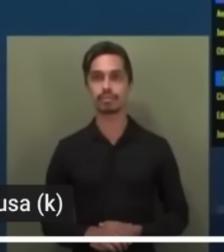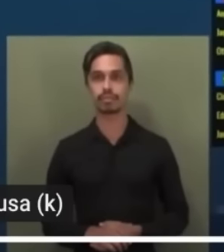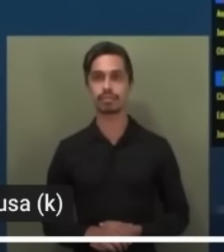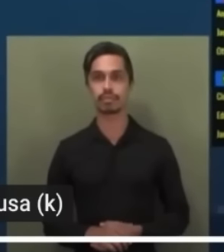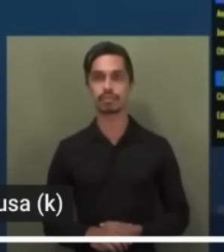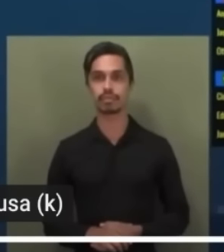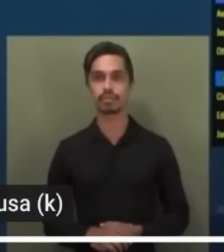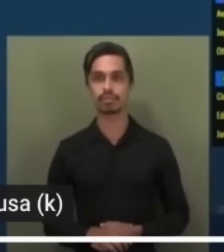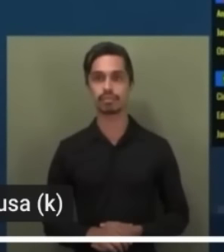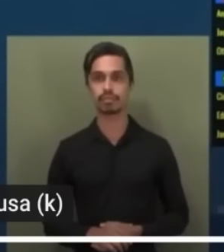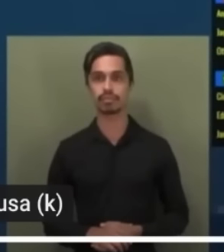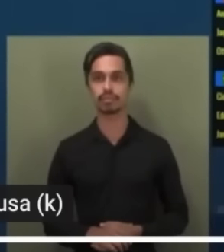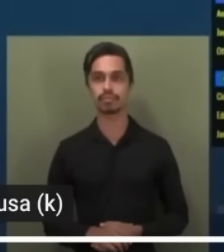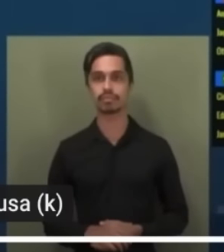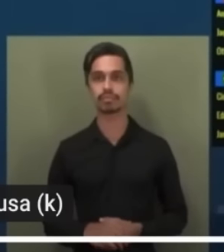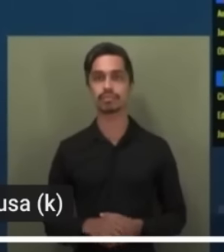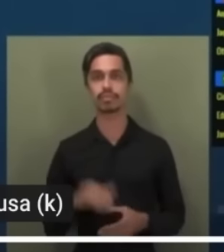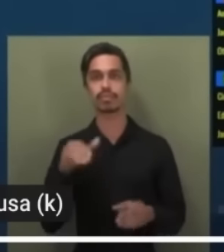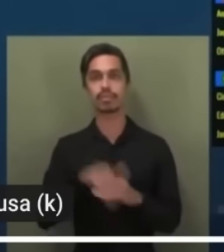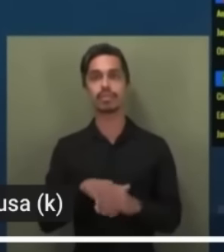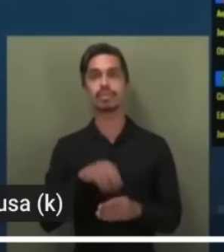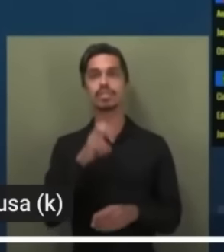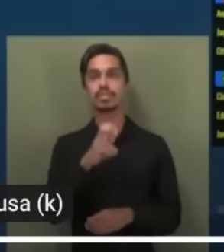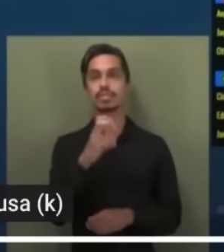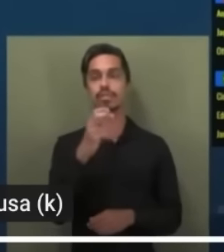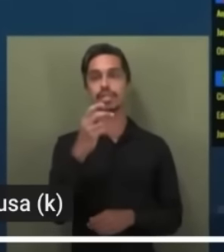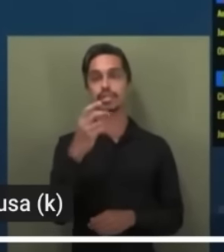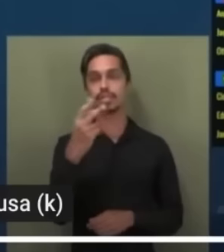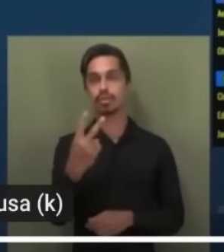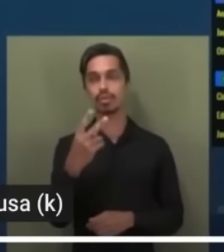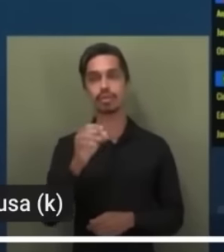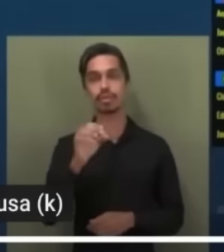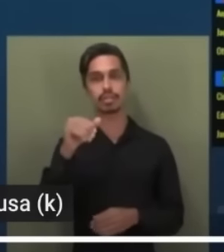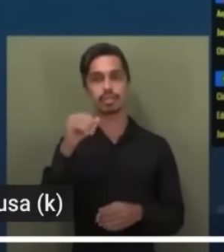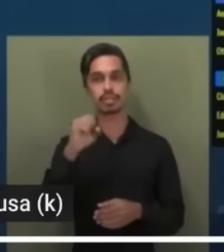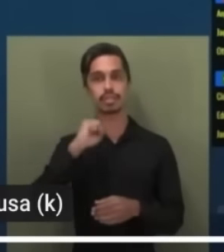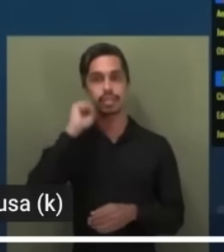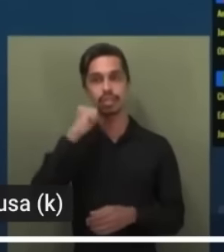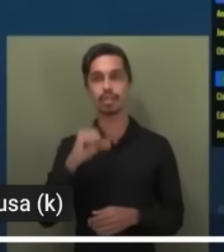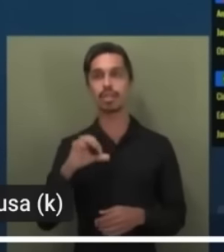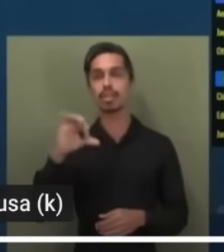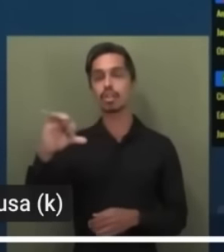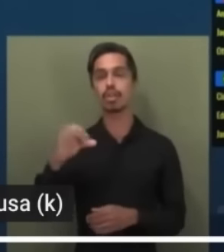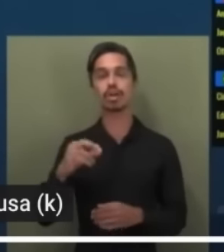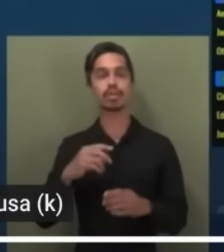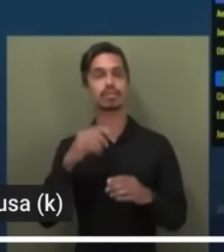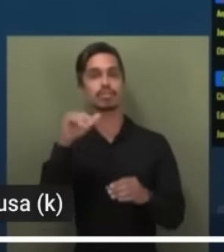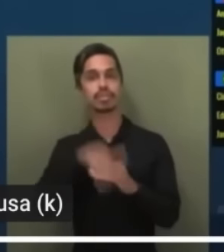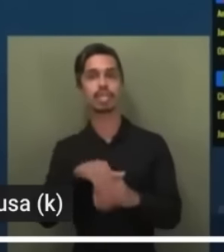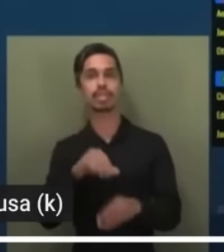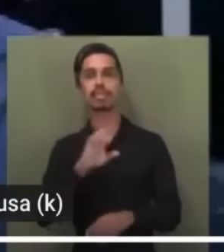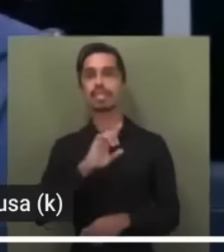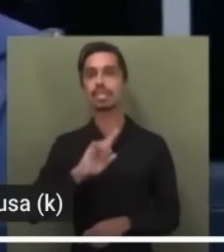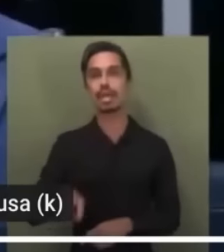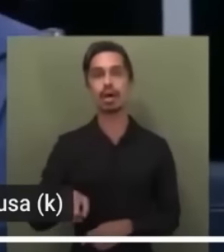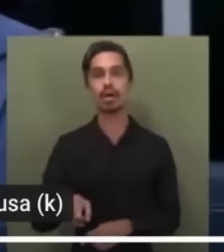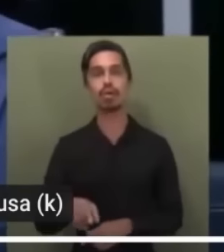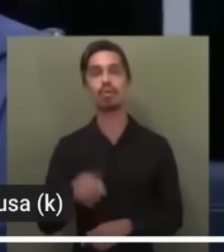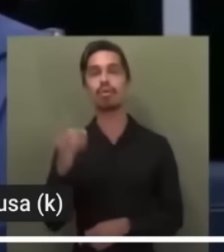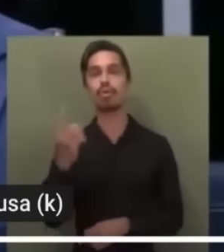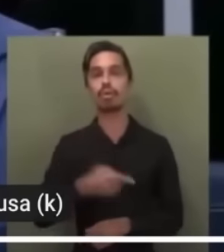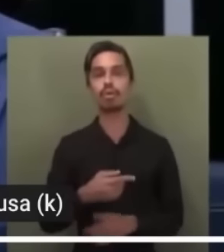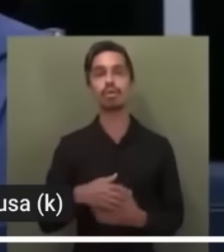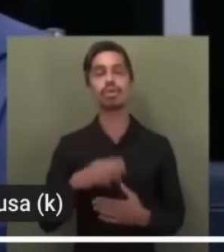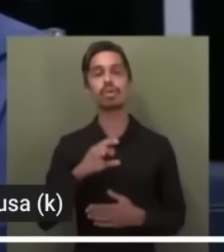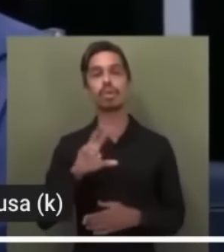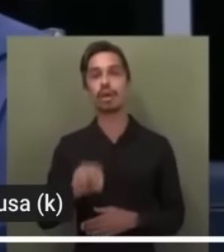resultado votaram sim 52 senadores não nove senadores nenhuma abstenção aprovada a proposta